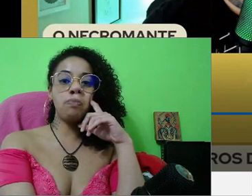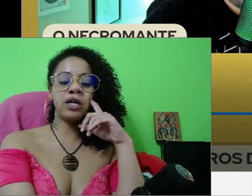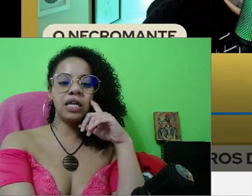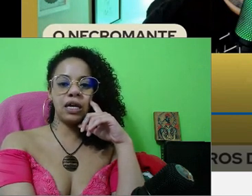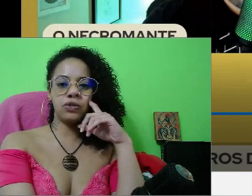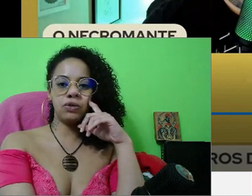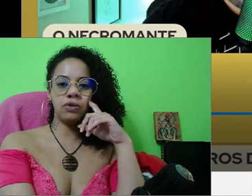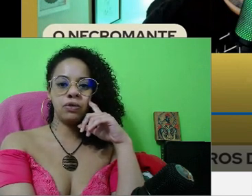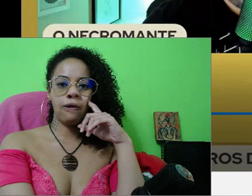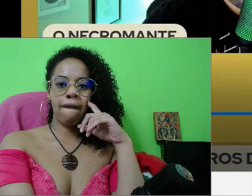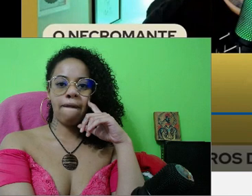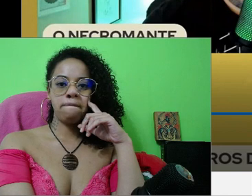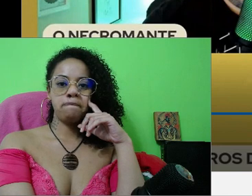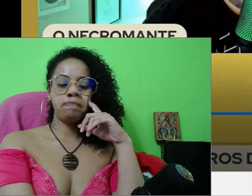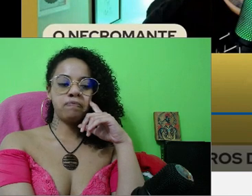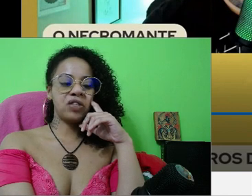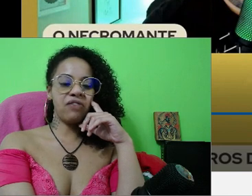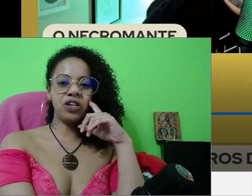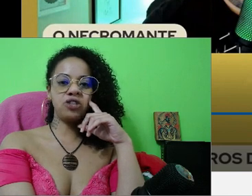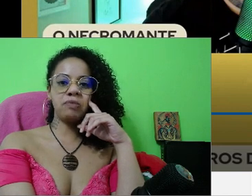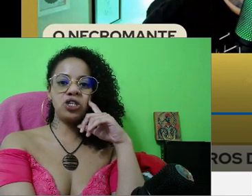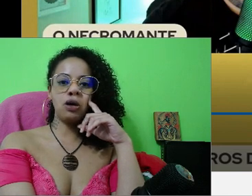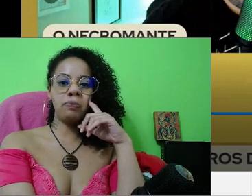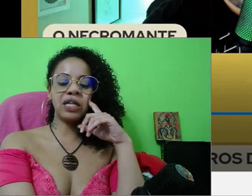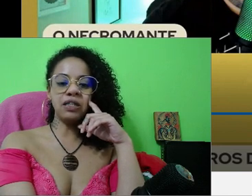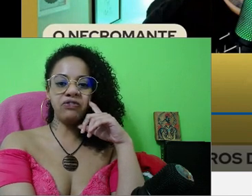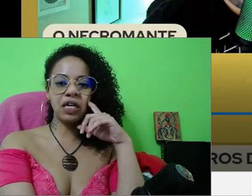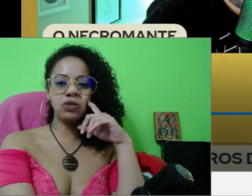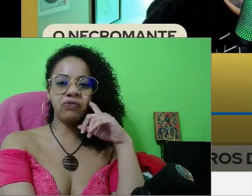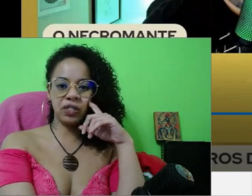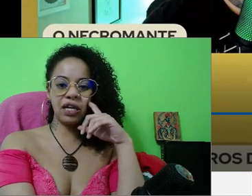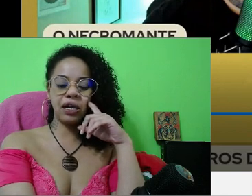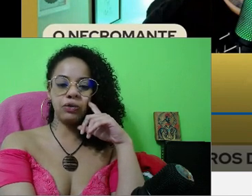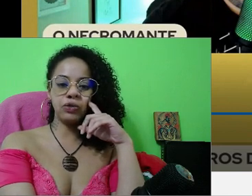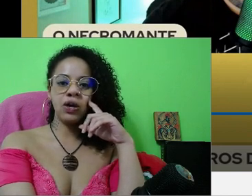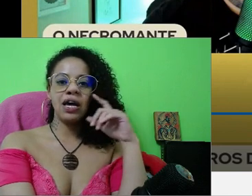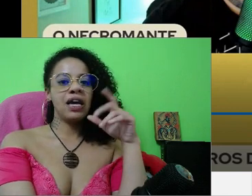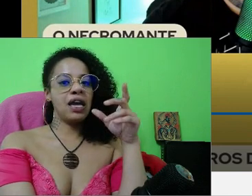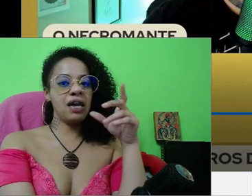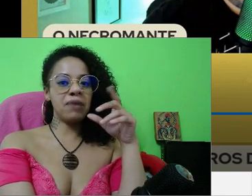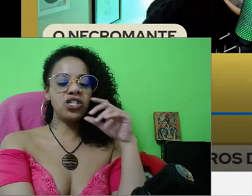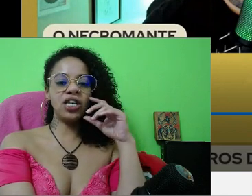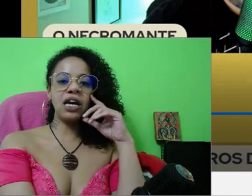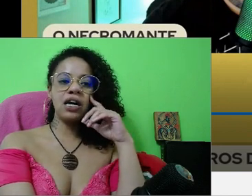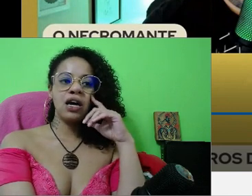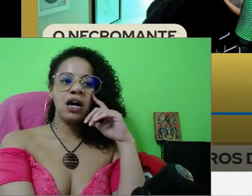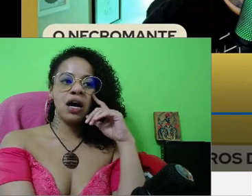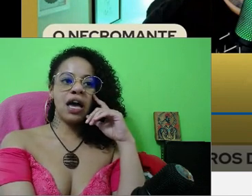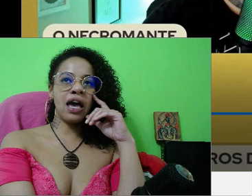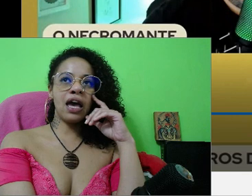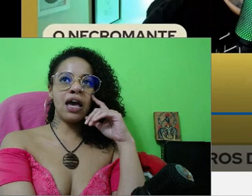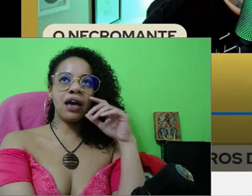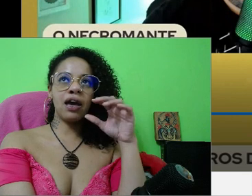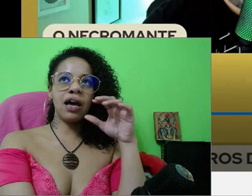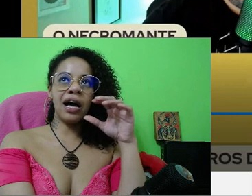ético qual eu pertenço Definitivamente não porque se eu fizer isso com você imagina